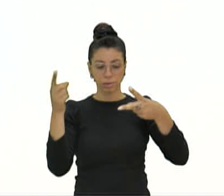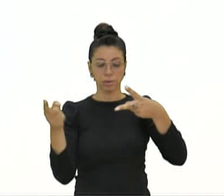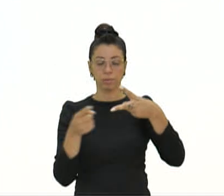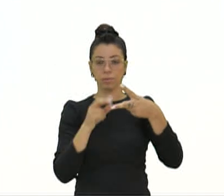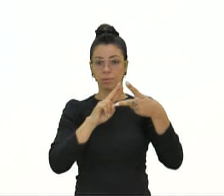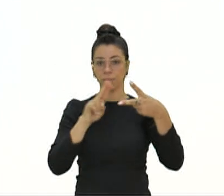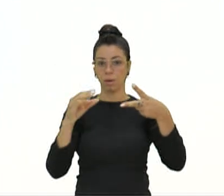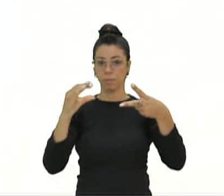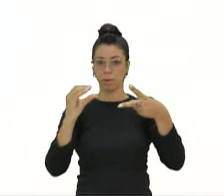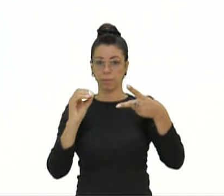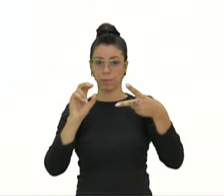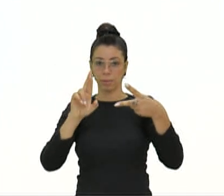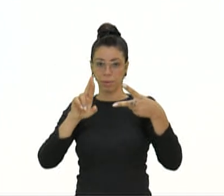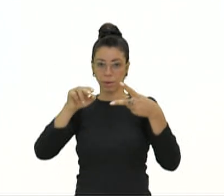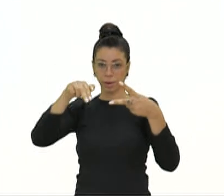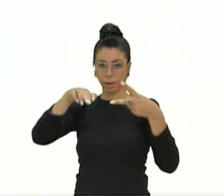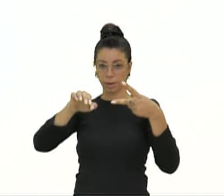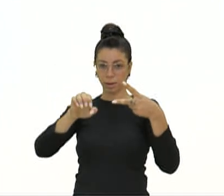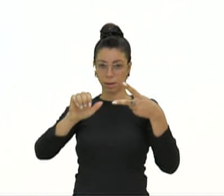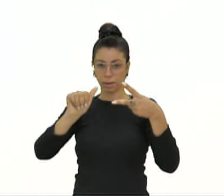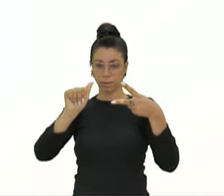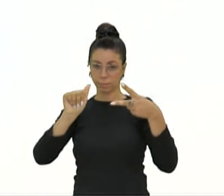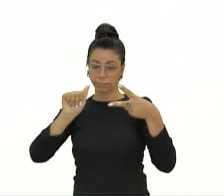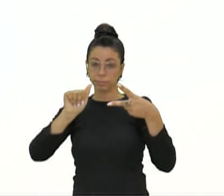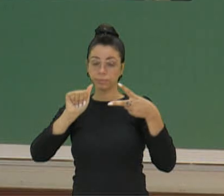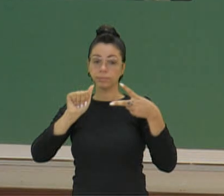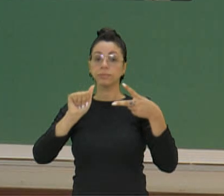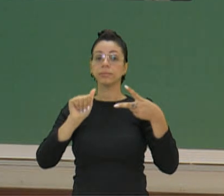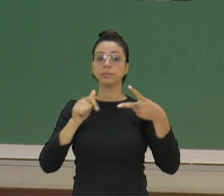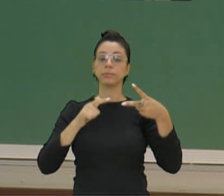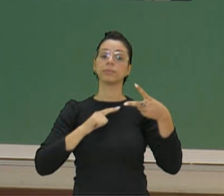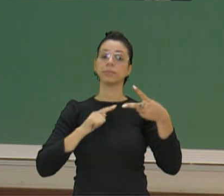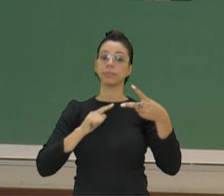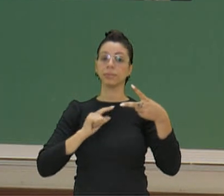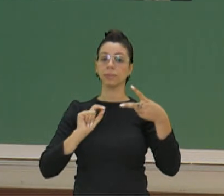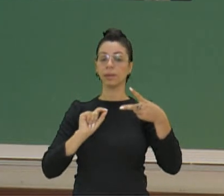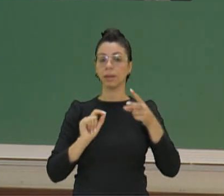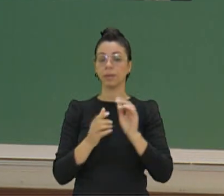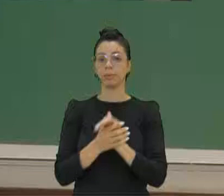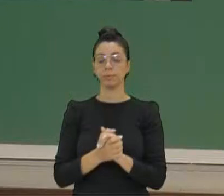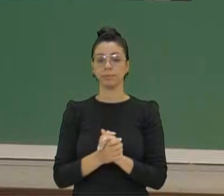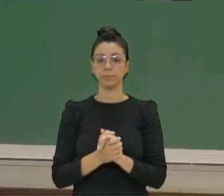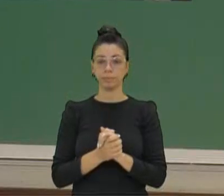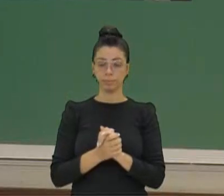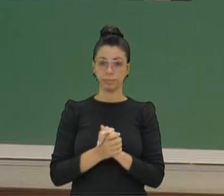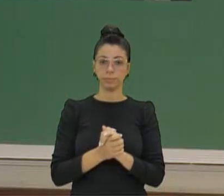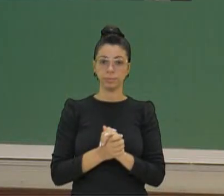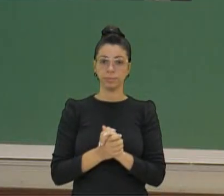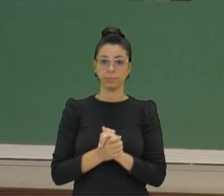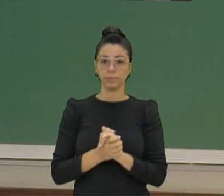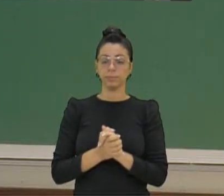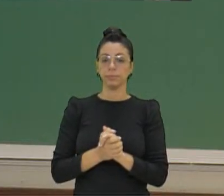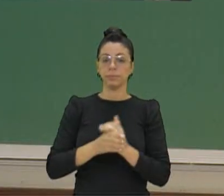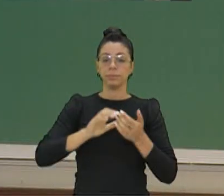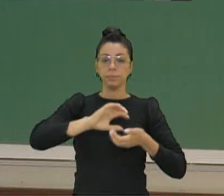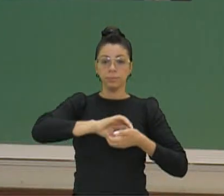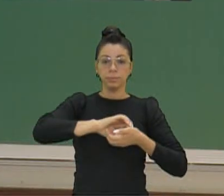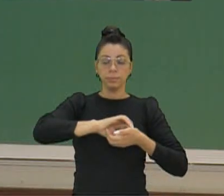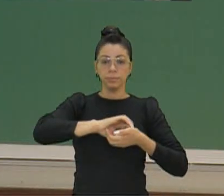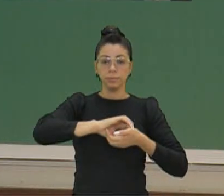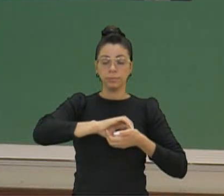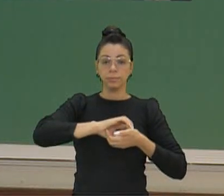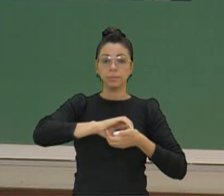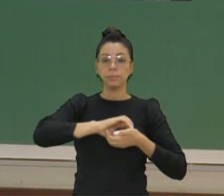falar em transplante de córnea? Eu sei que não é o assunto da aula de hoje, mas tem relação com o assunto.